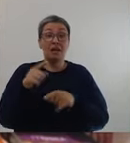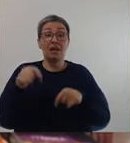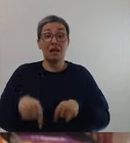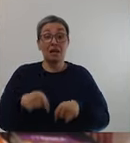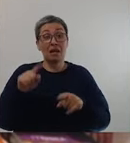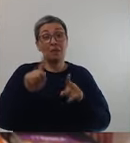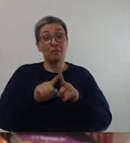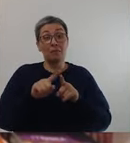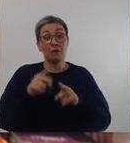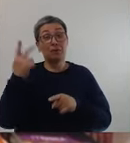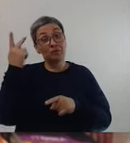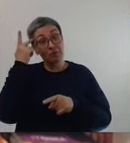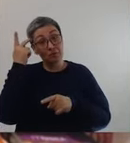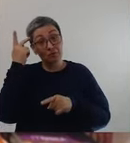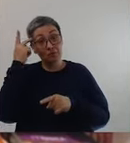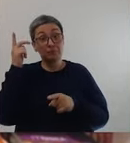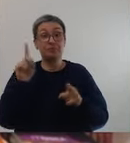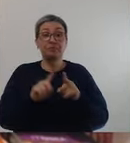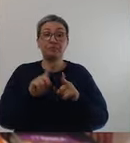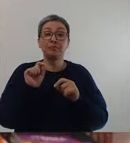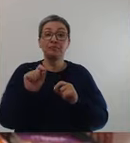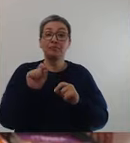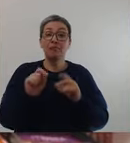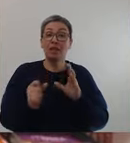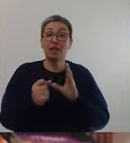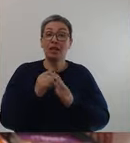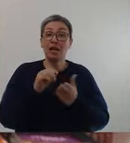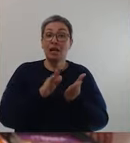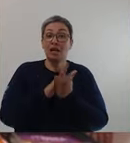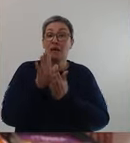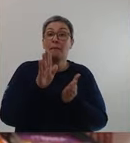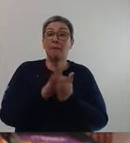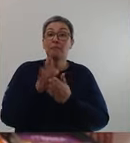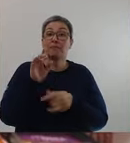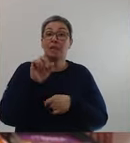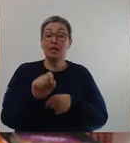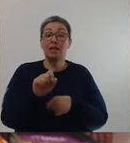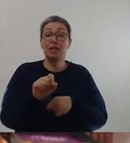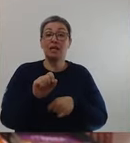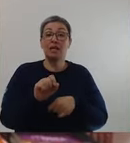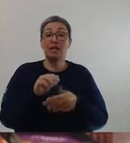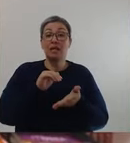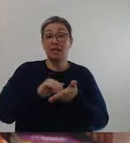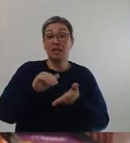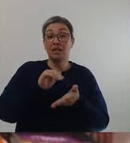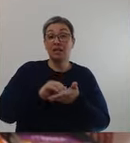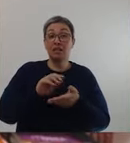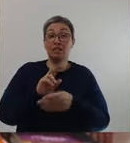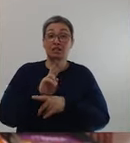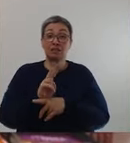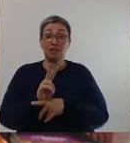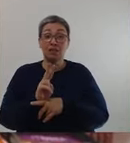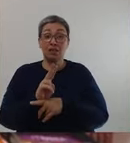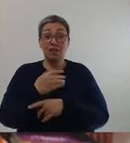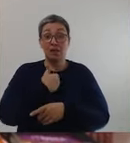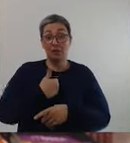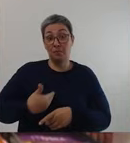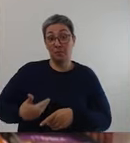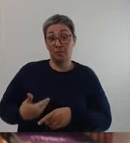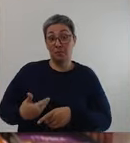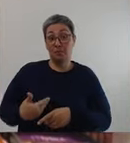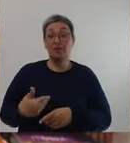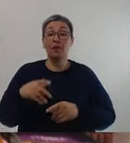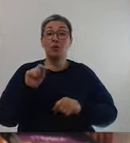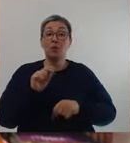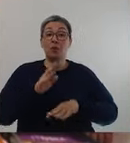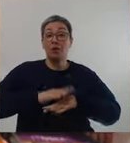federação. Aqui em São Paulo, a emissão é a cargo da Secretaria de Segurança,